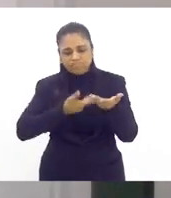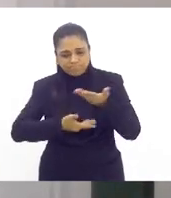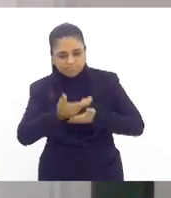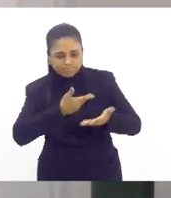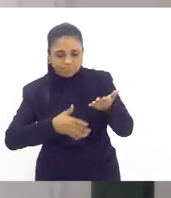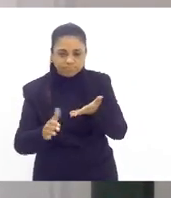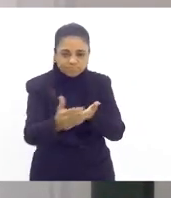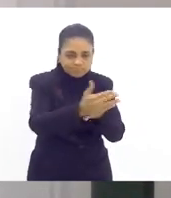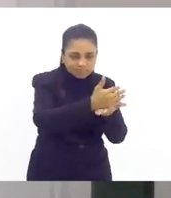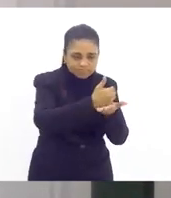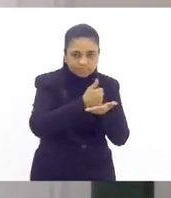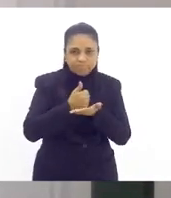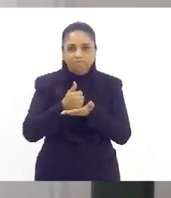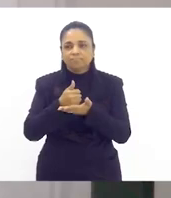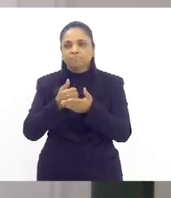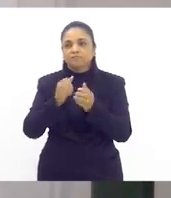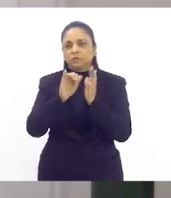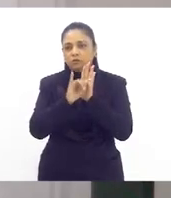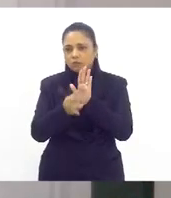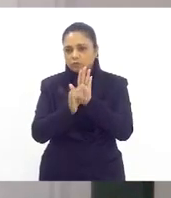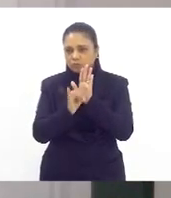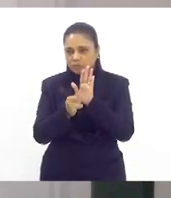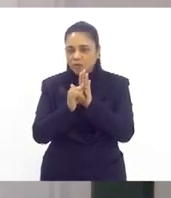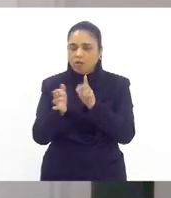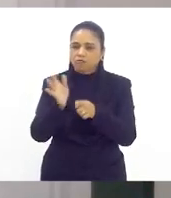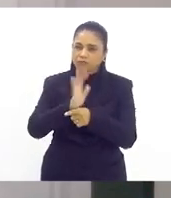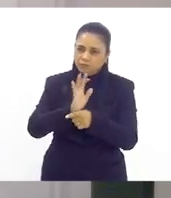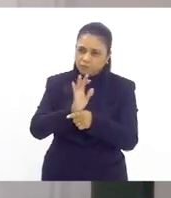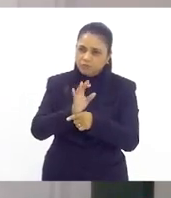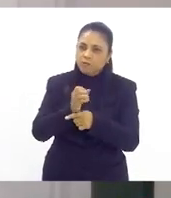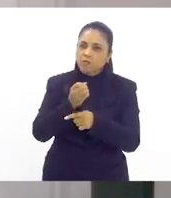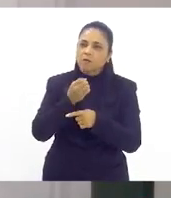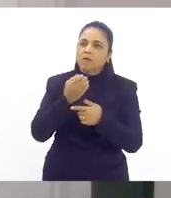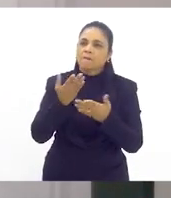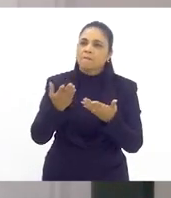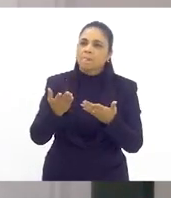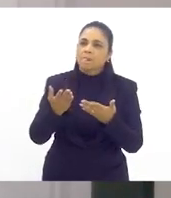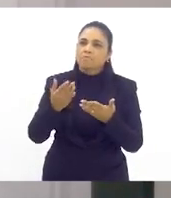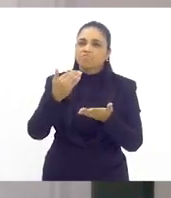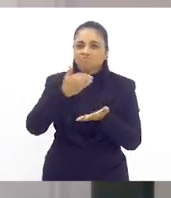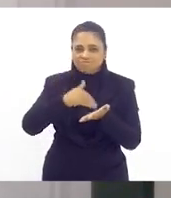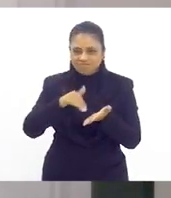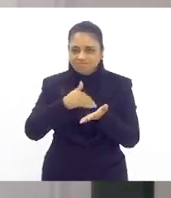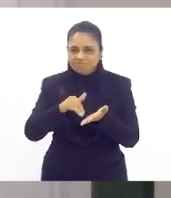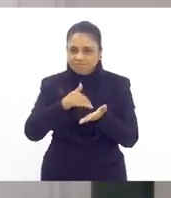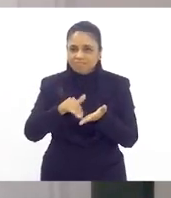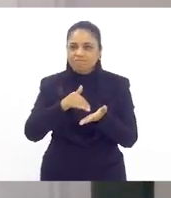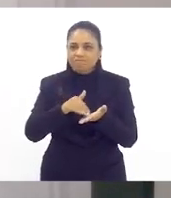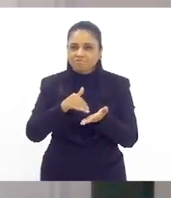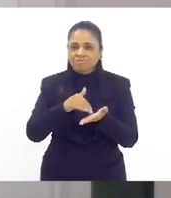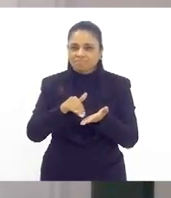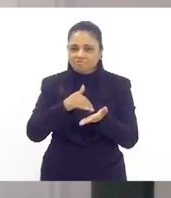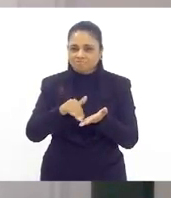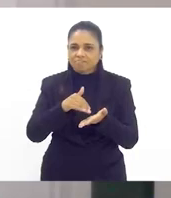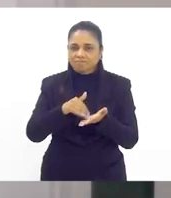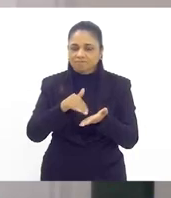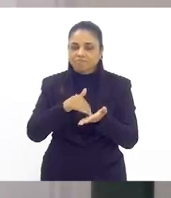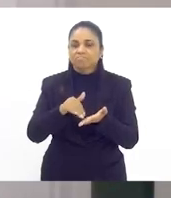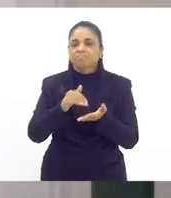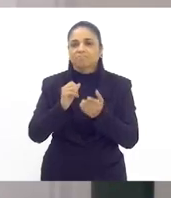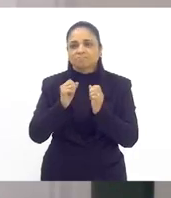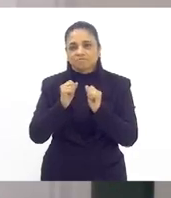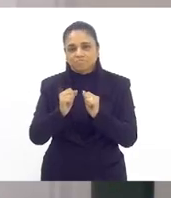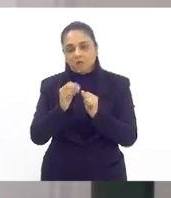levantamento do que a gente encontrou dos editais passados da Rio filme e tal então por isso é secretária a gente queria também ver se poderia